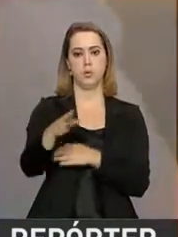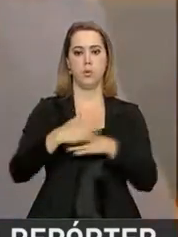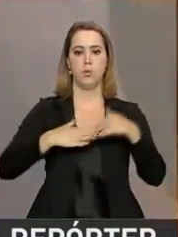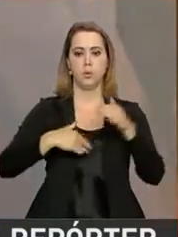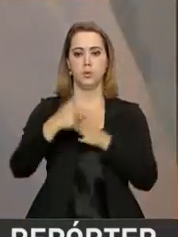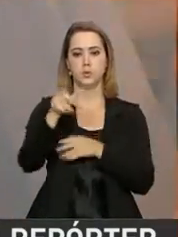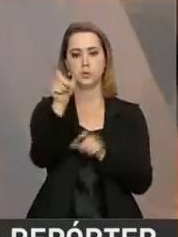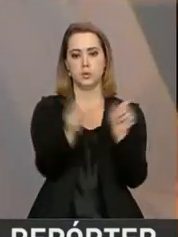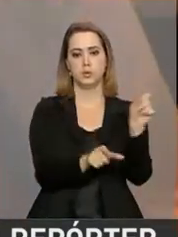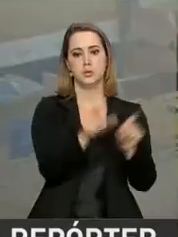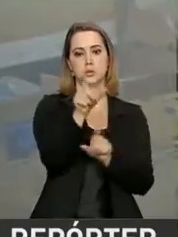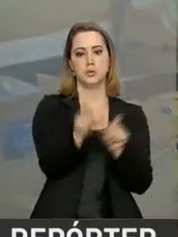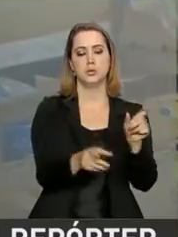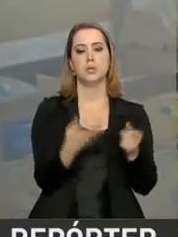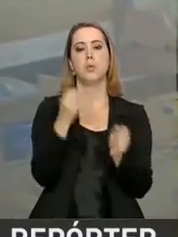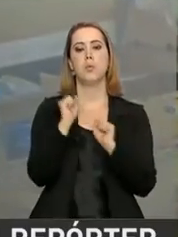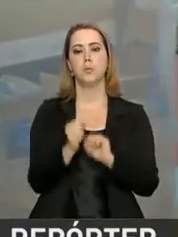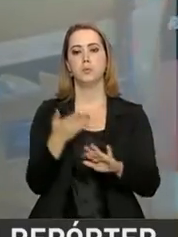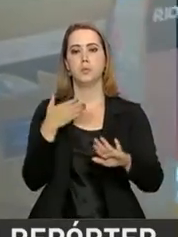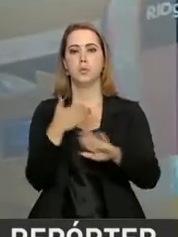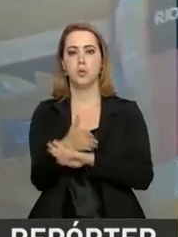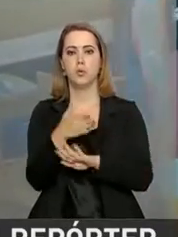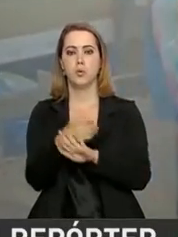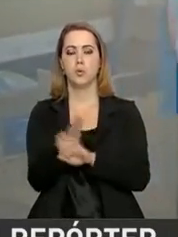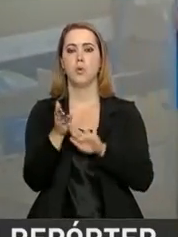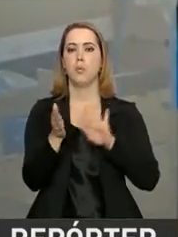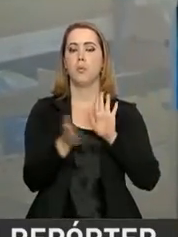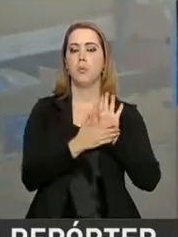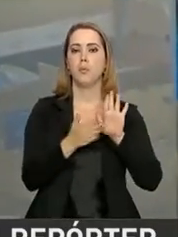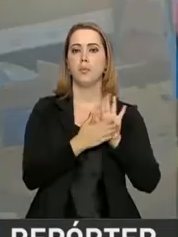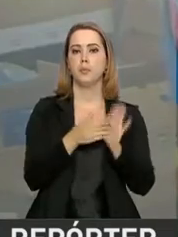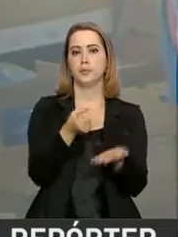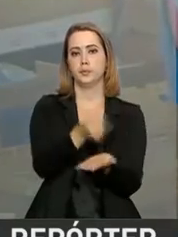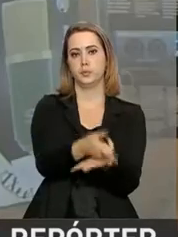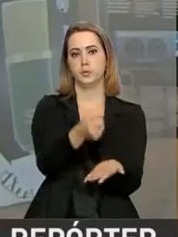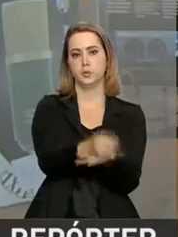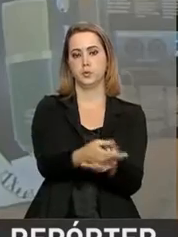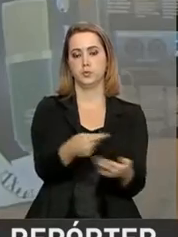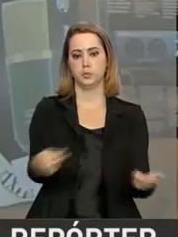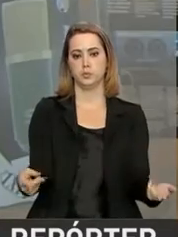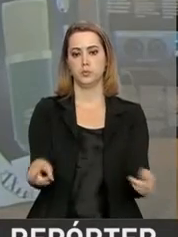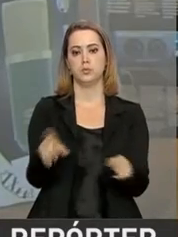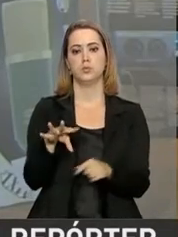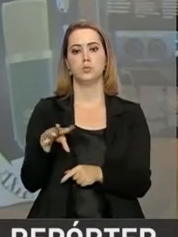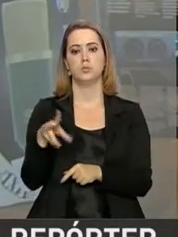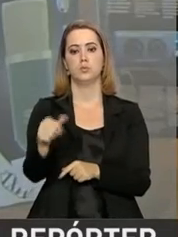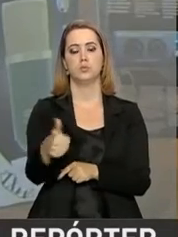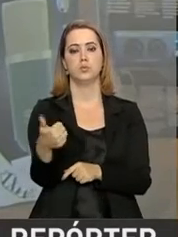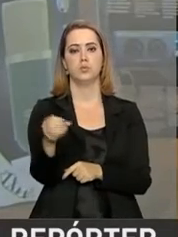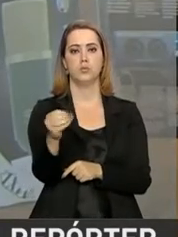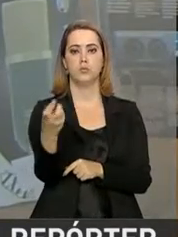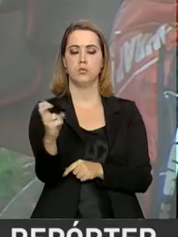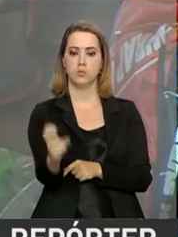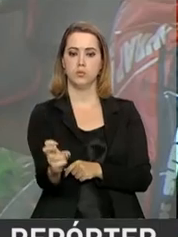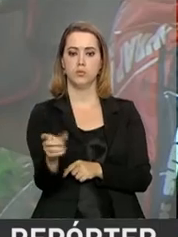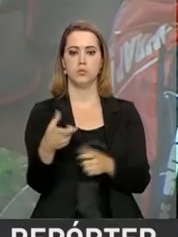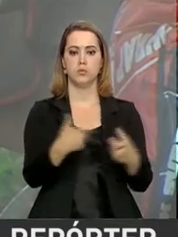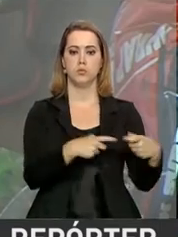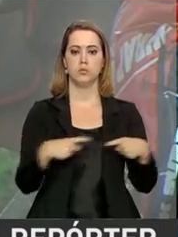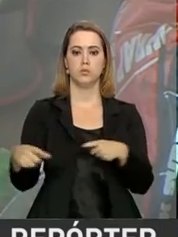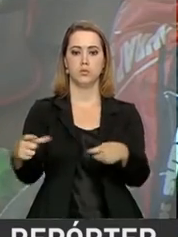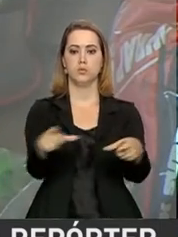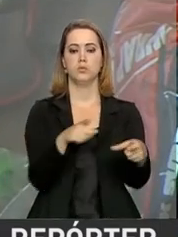pessoa ou empresa poderá fazer a proposta para compra dos produtos no total 105 lotes de mercadorias